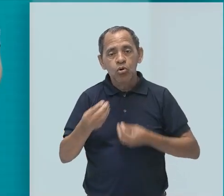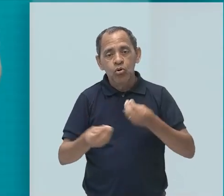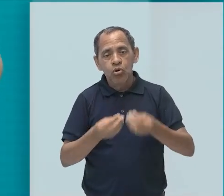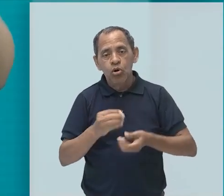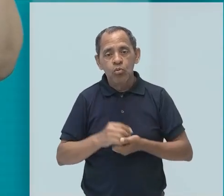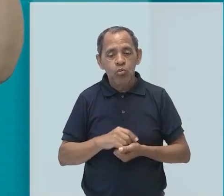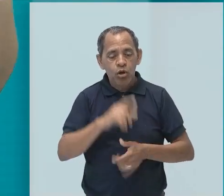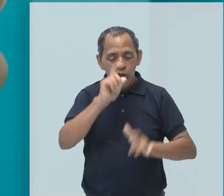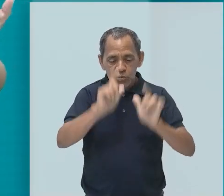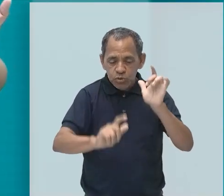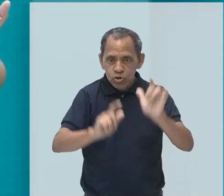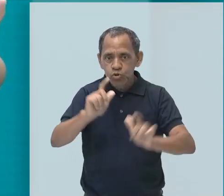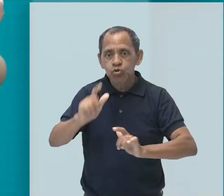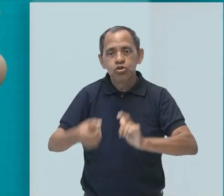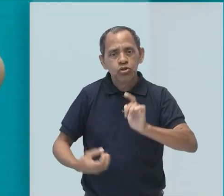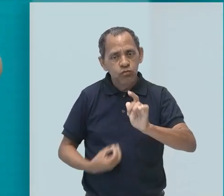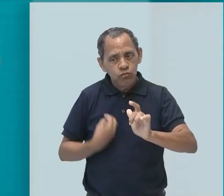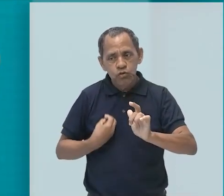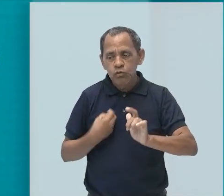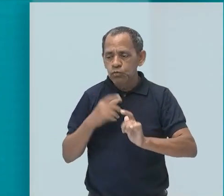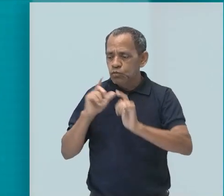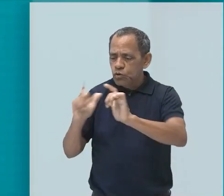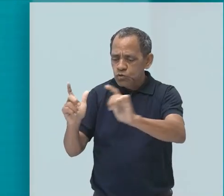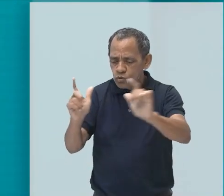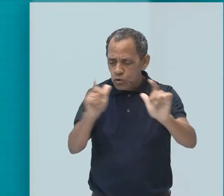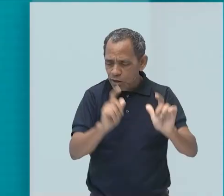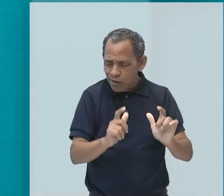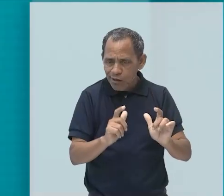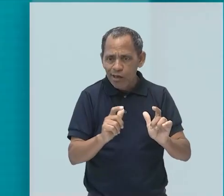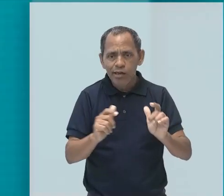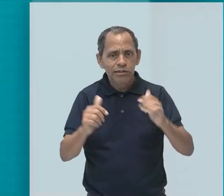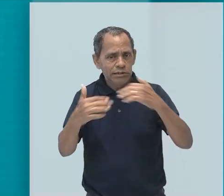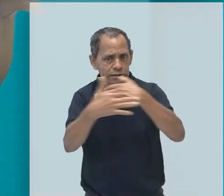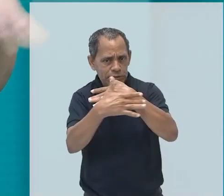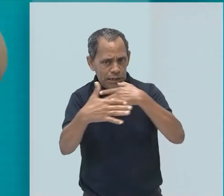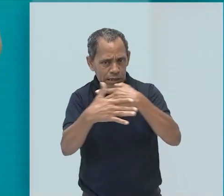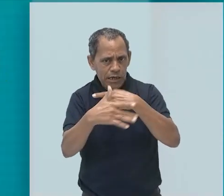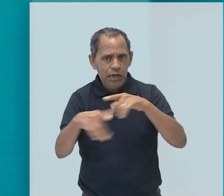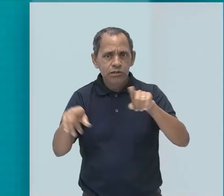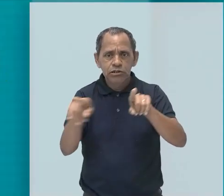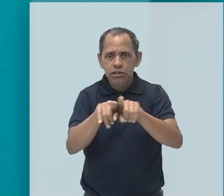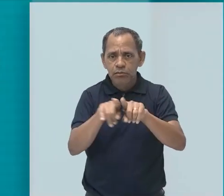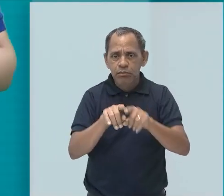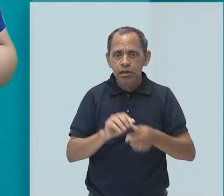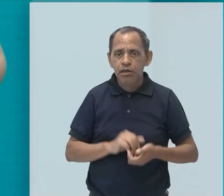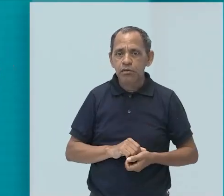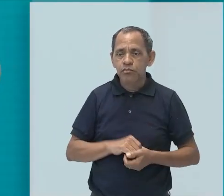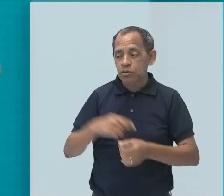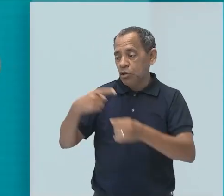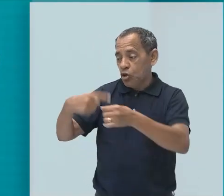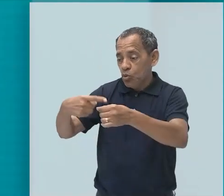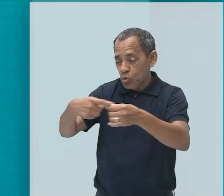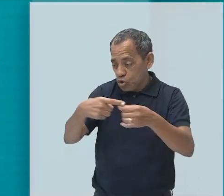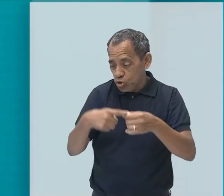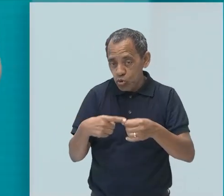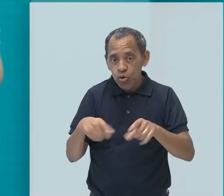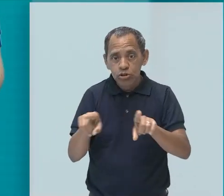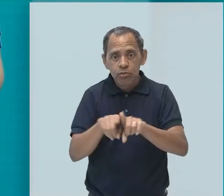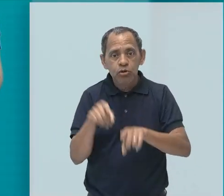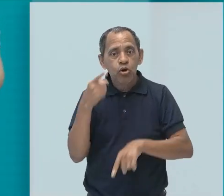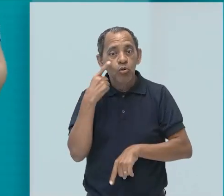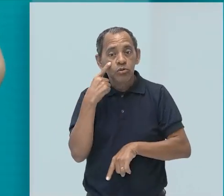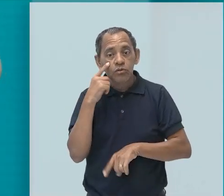tantas pessoas que estão aí no ambiente urbano do Amazonas quanto das outras regiões